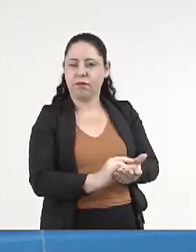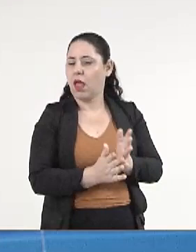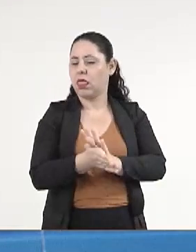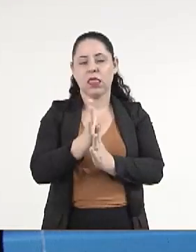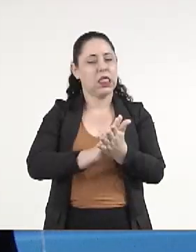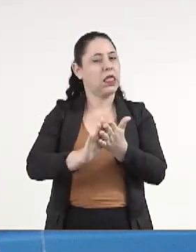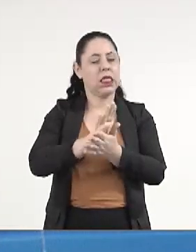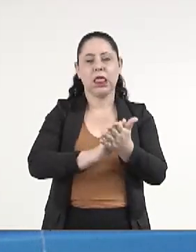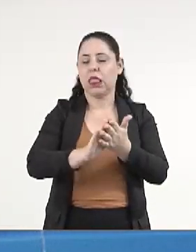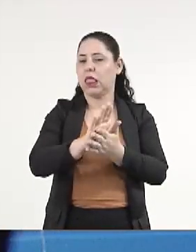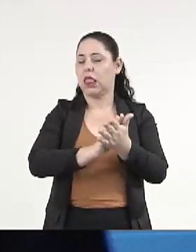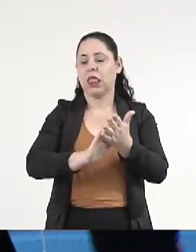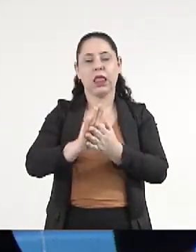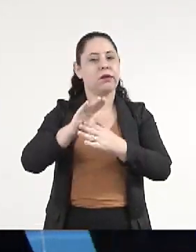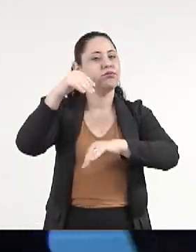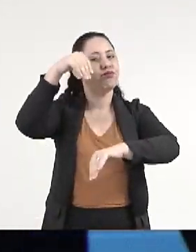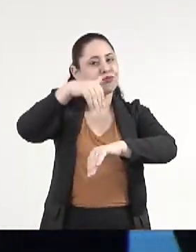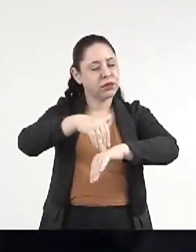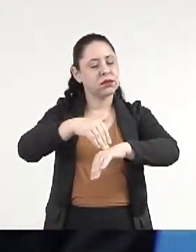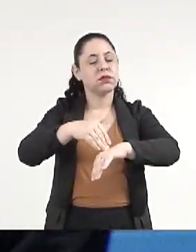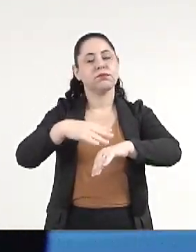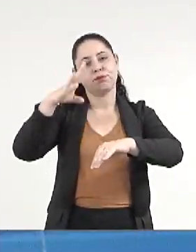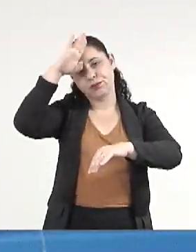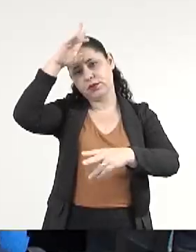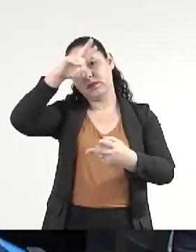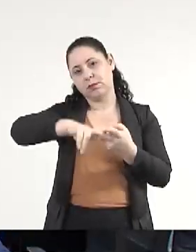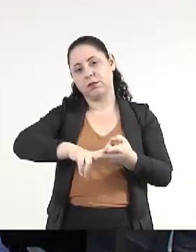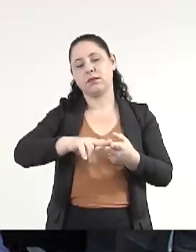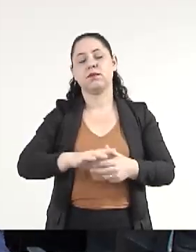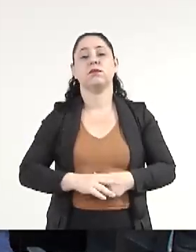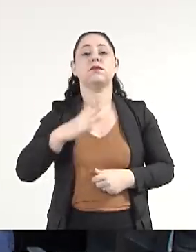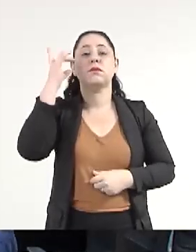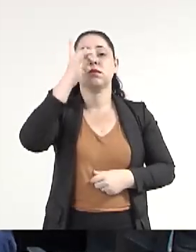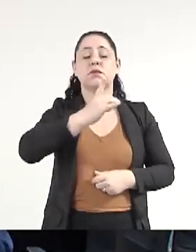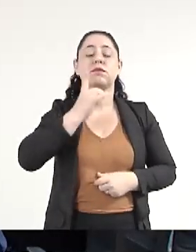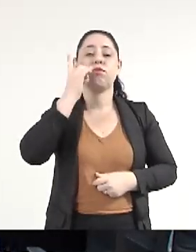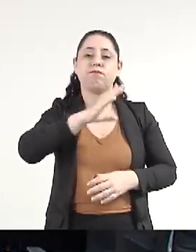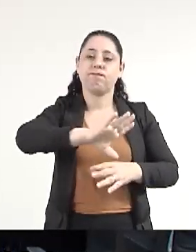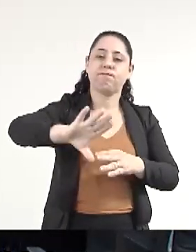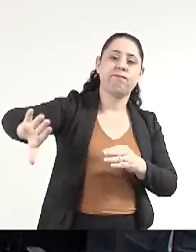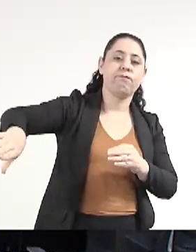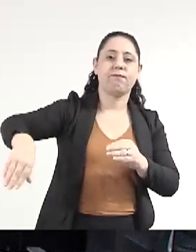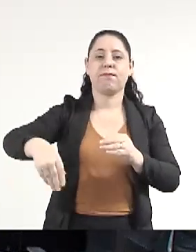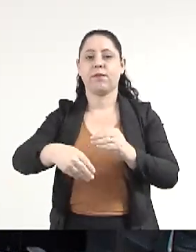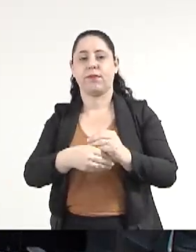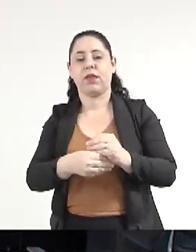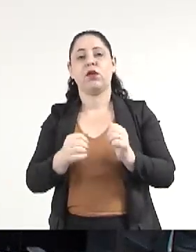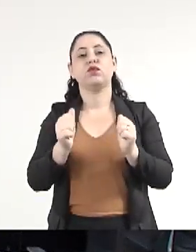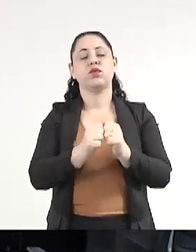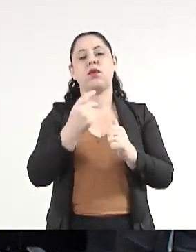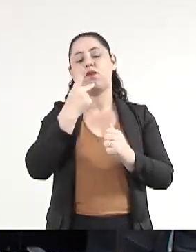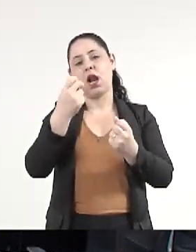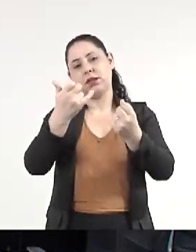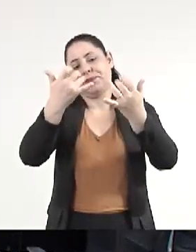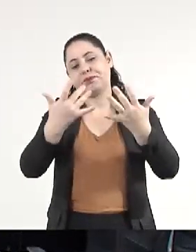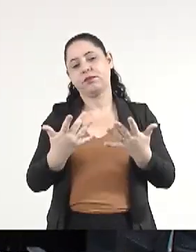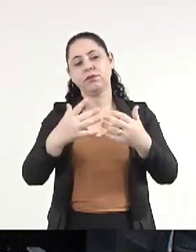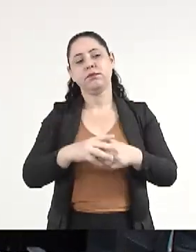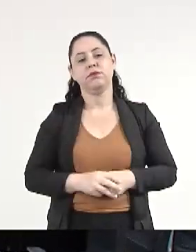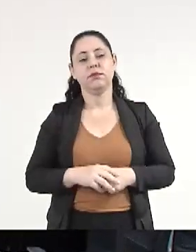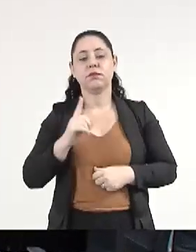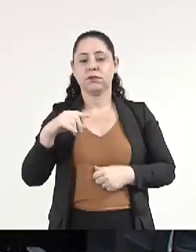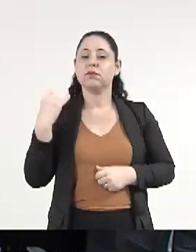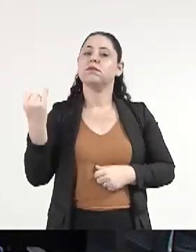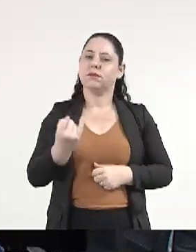anistia, Bolsonaro na cadeia. Obrigado. Deputado Zeca, eu quero aqui incorporar o seu discurso. Acho que é importante realmente